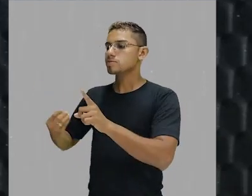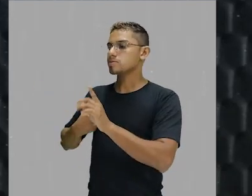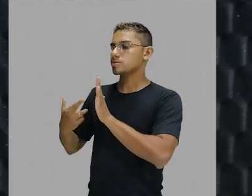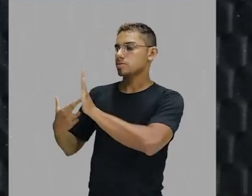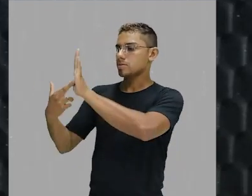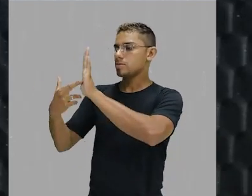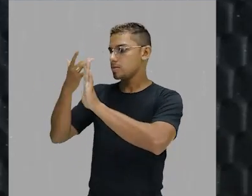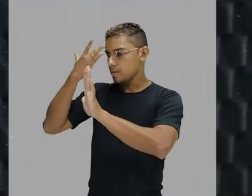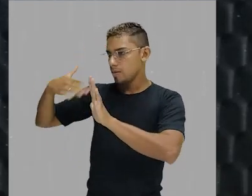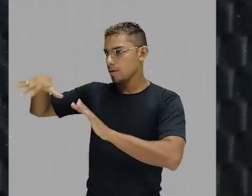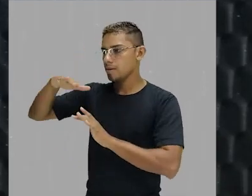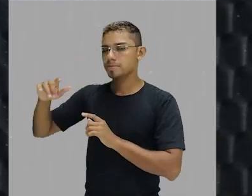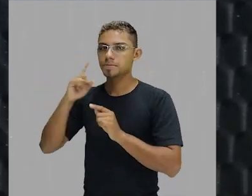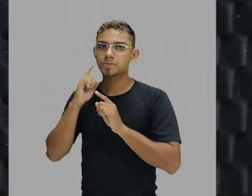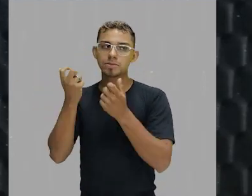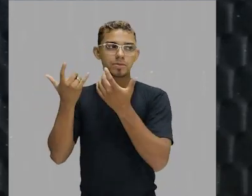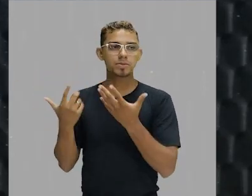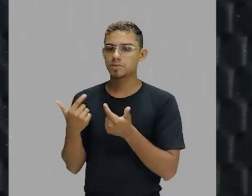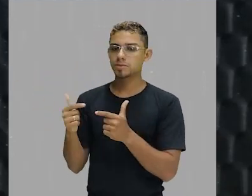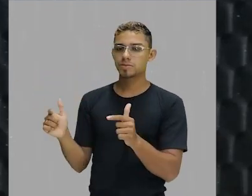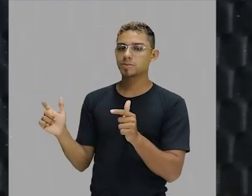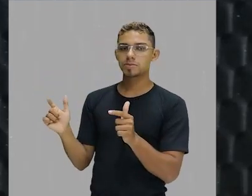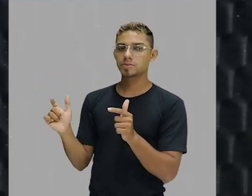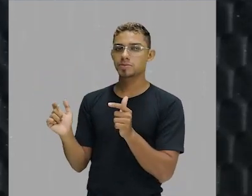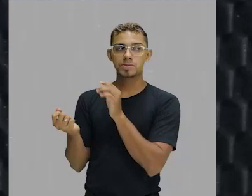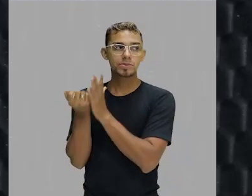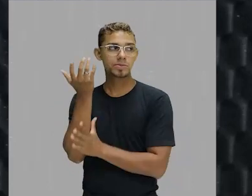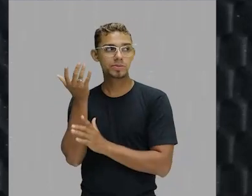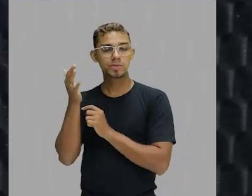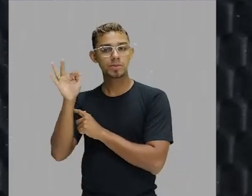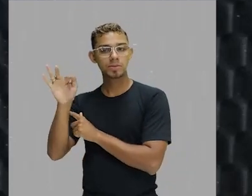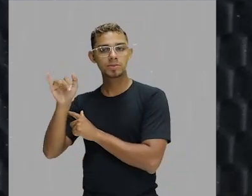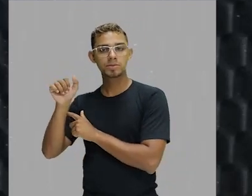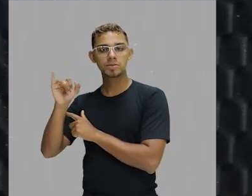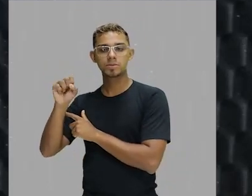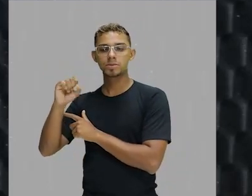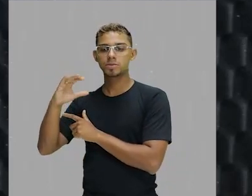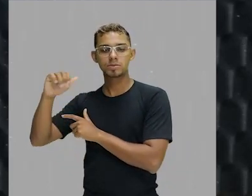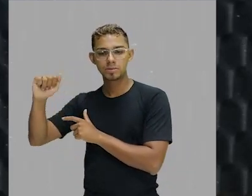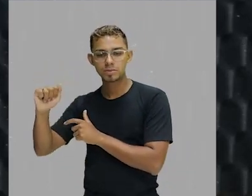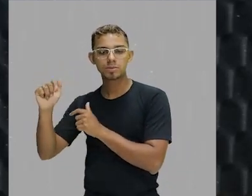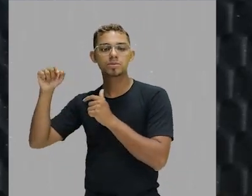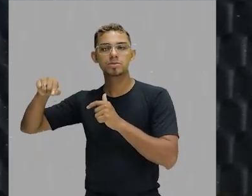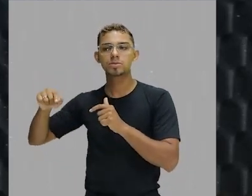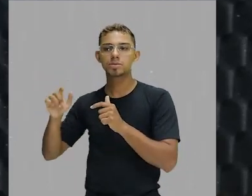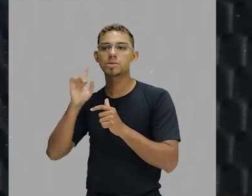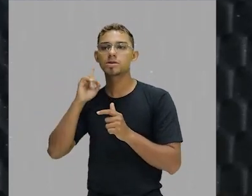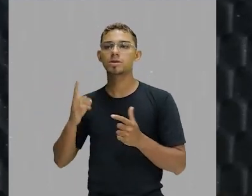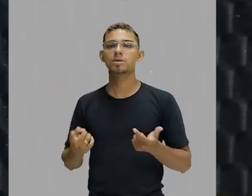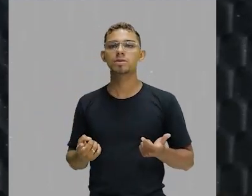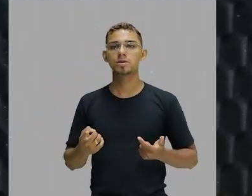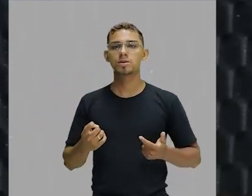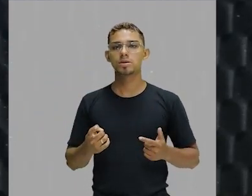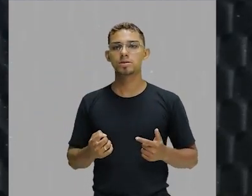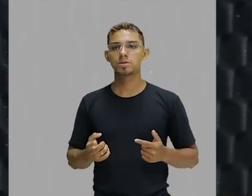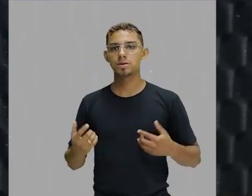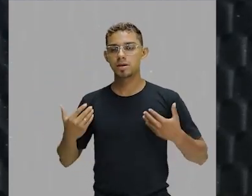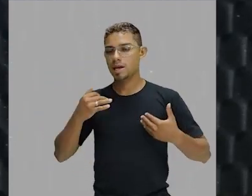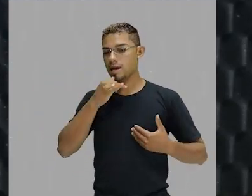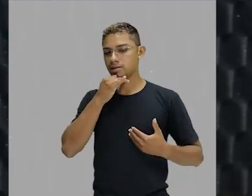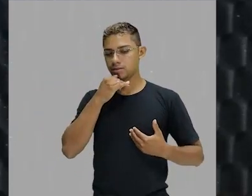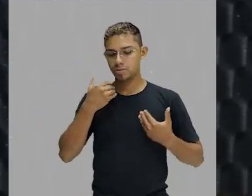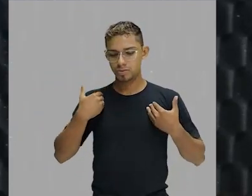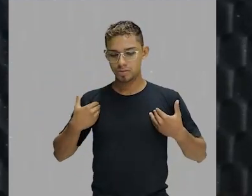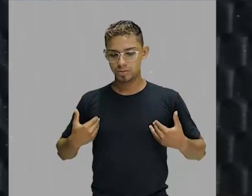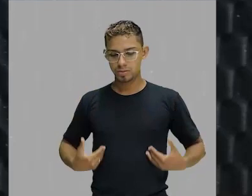esses elementos não possuem uma criação física e material, eles traduzem essa situação. Eu tô, é tu,